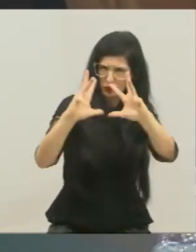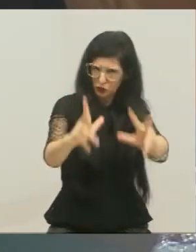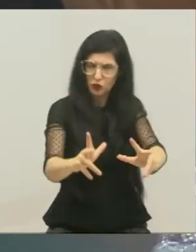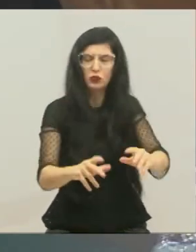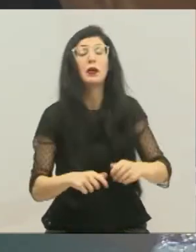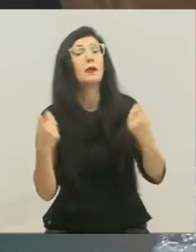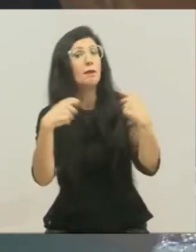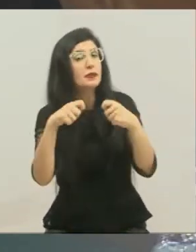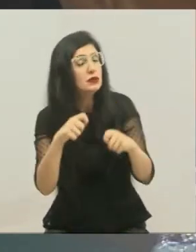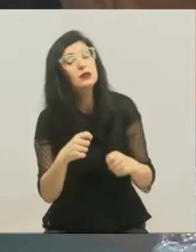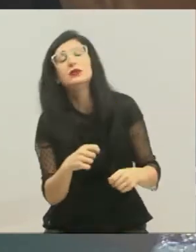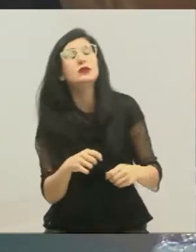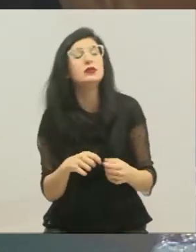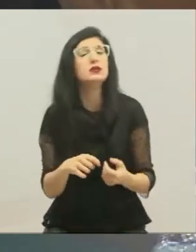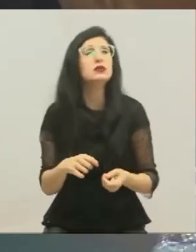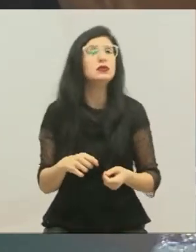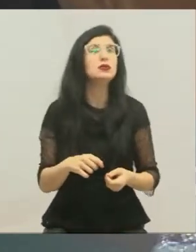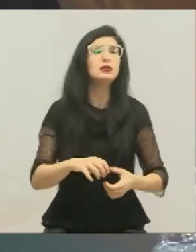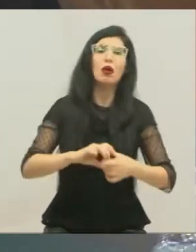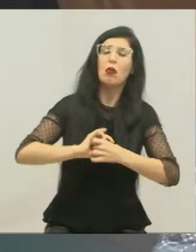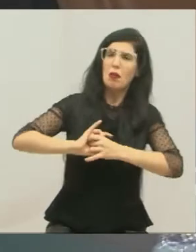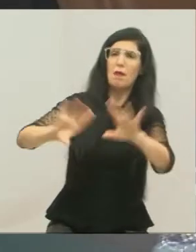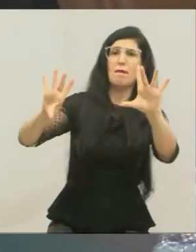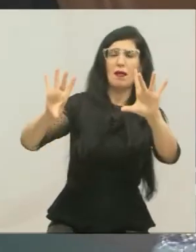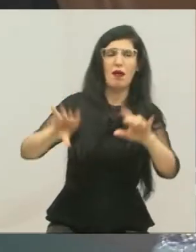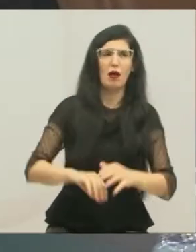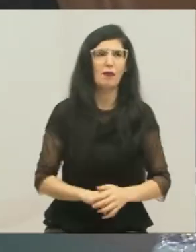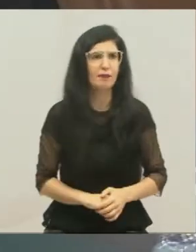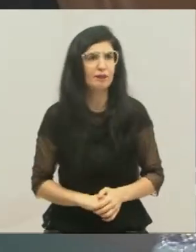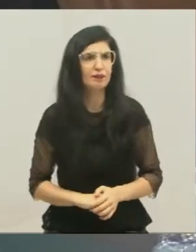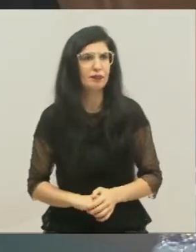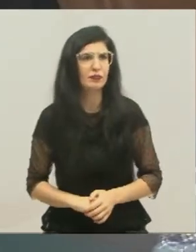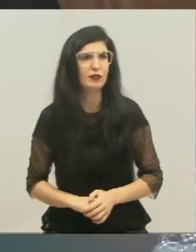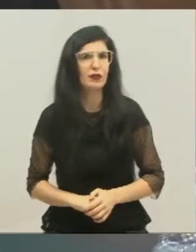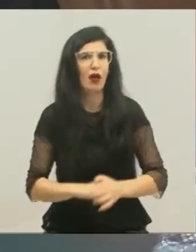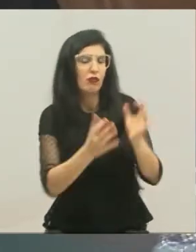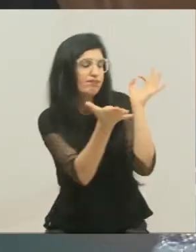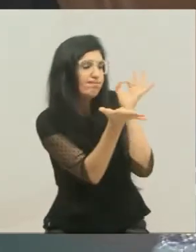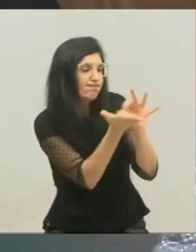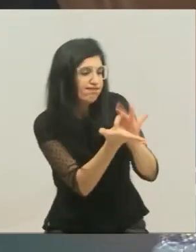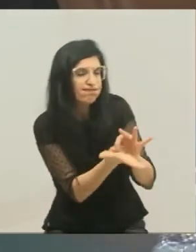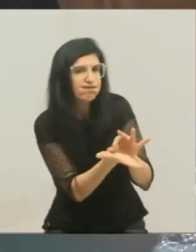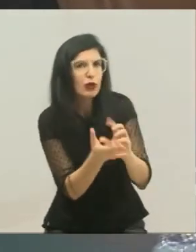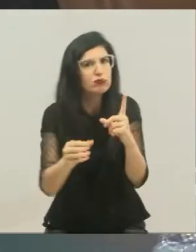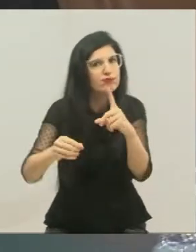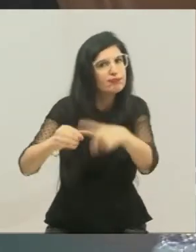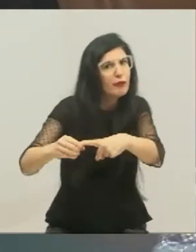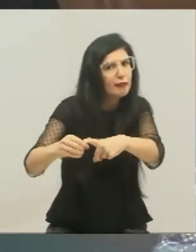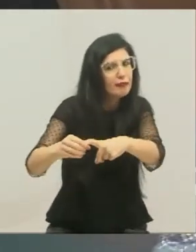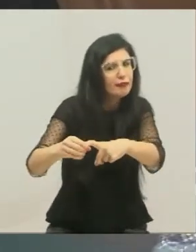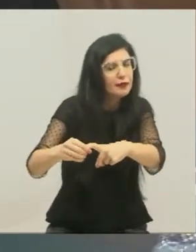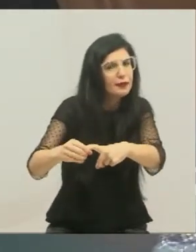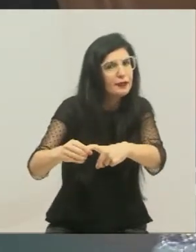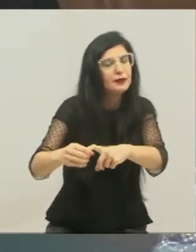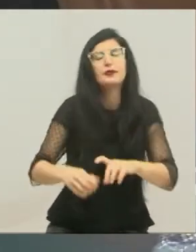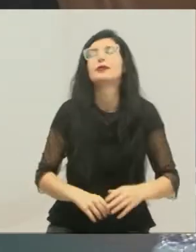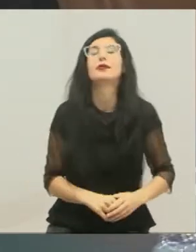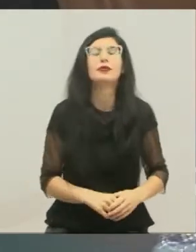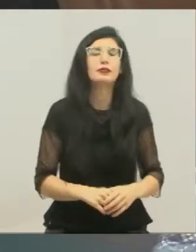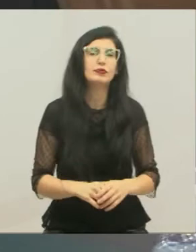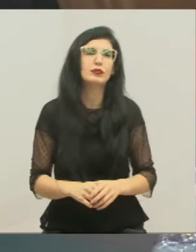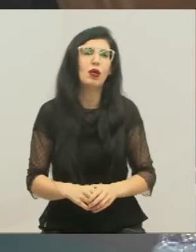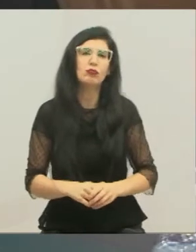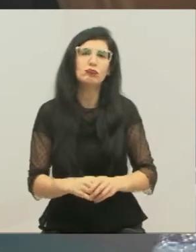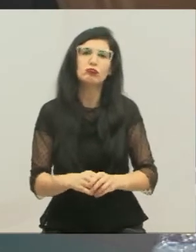assinar junto com a gente, para reforçar esse pedido, para ver se o DETRAN atende a essa necessidade de Jacareí, para que possa ser implantado esse